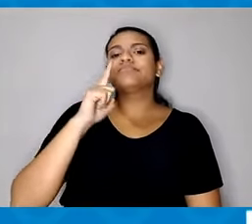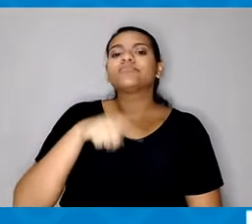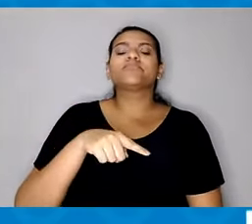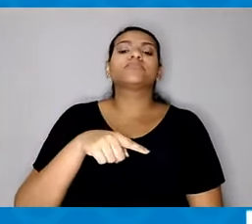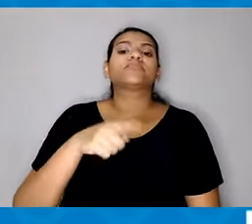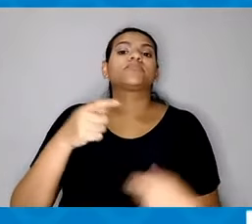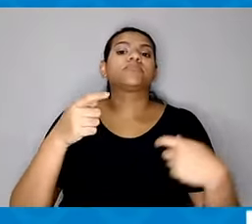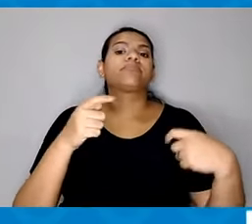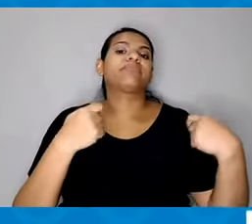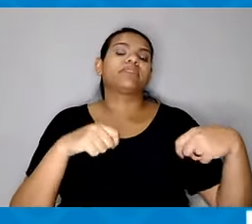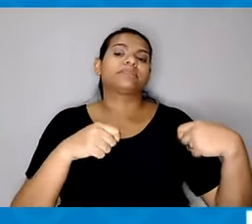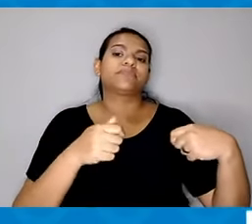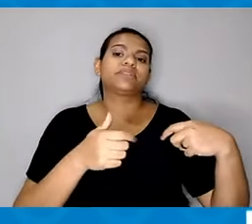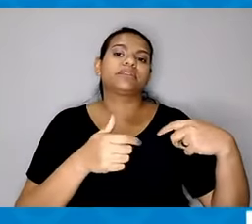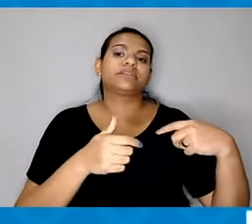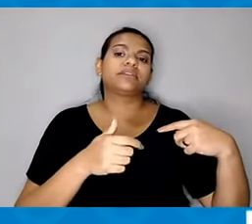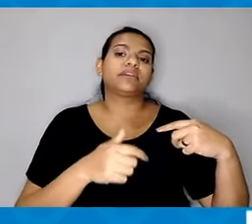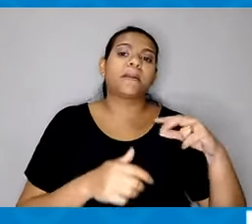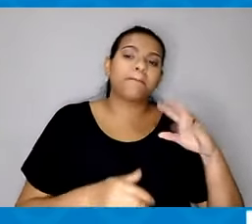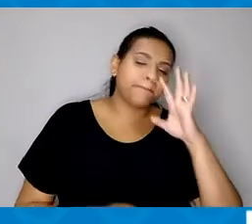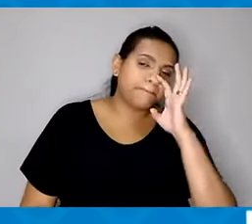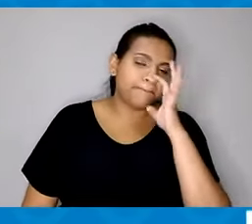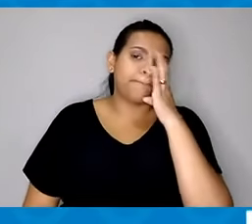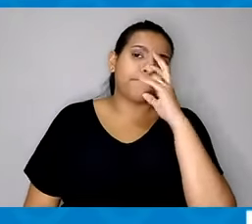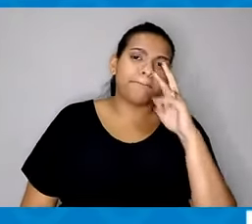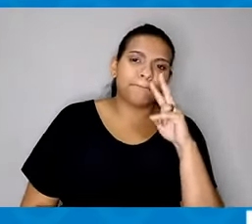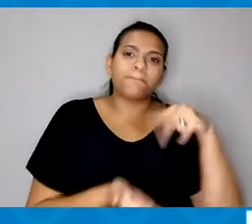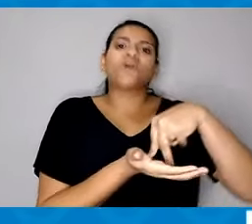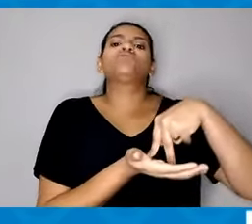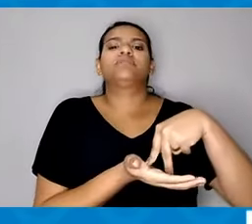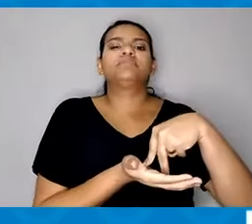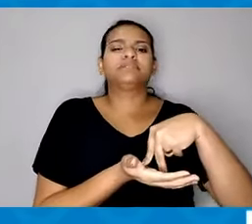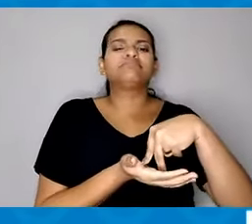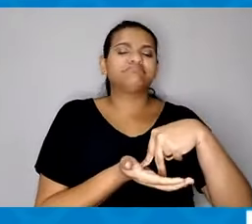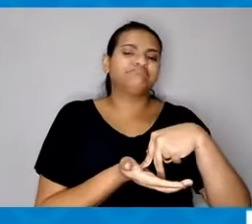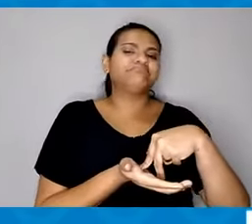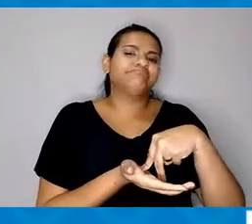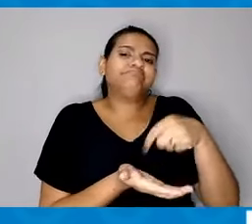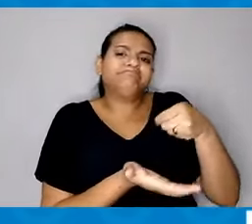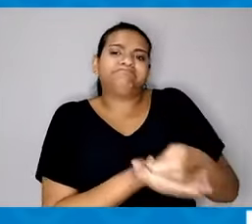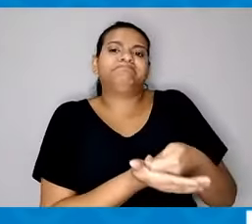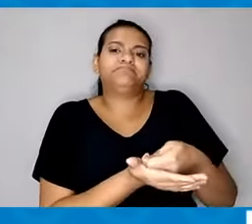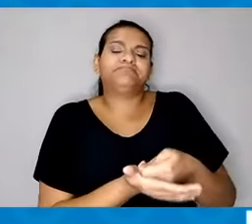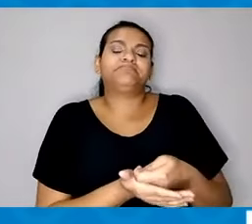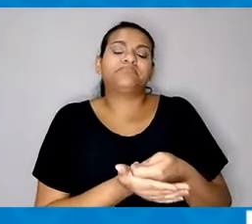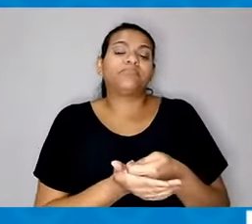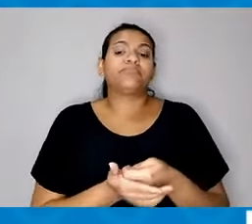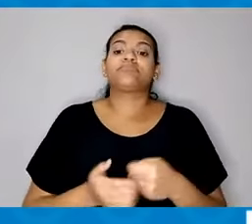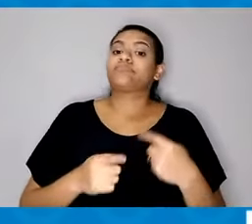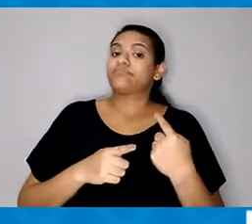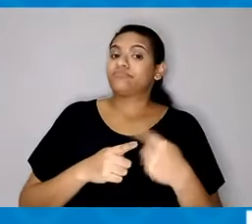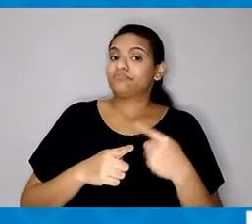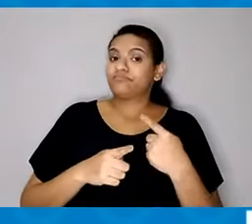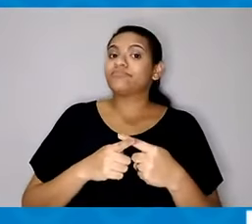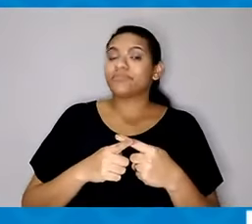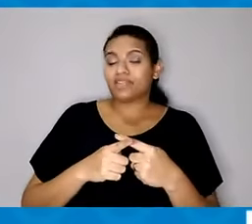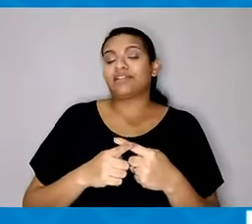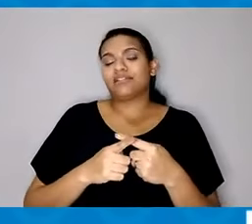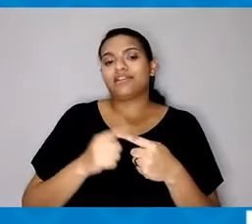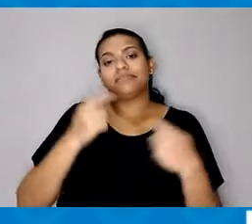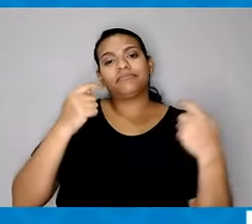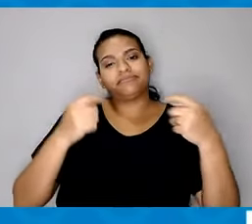primeiro bloco, no bloco anterior. A questão do posicionamento para o risco, né? O professor vai ter